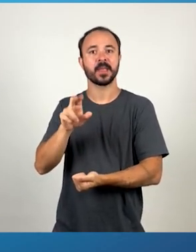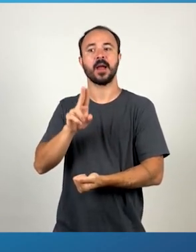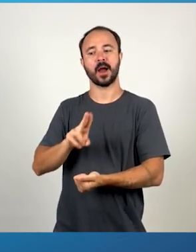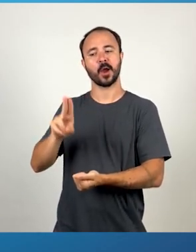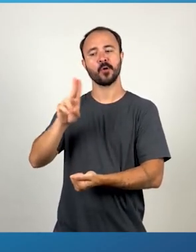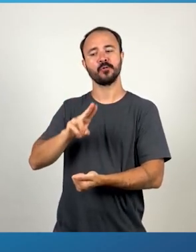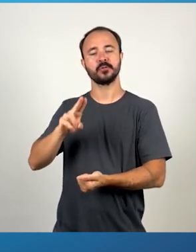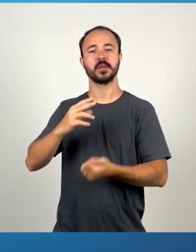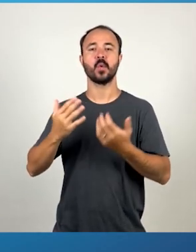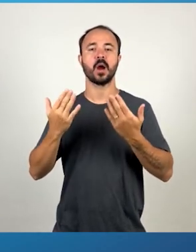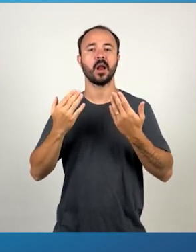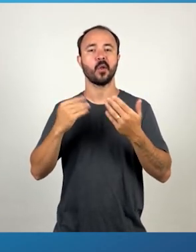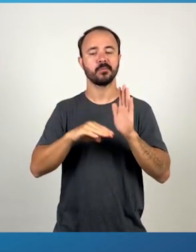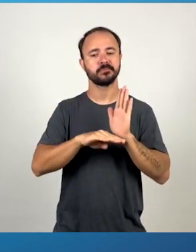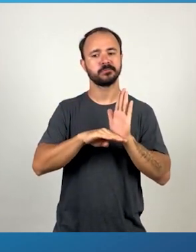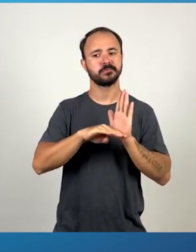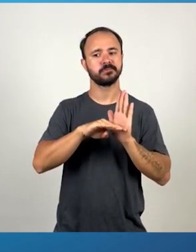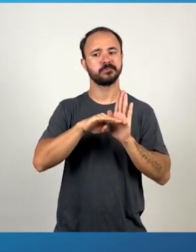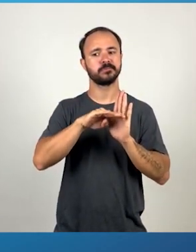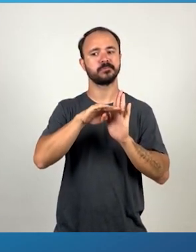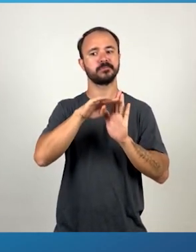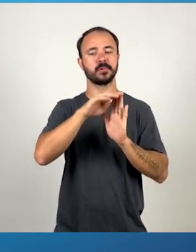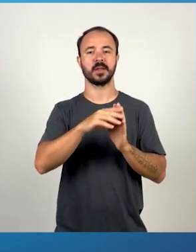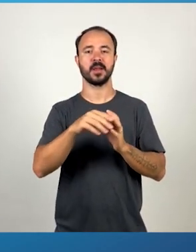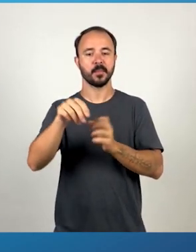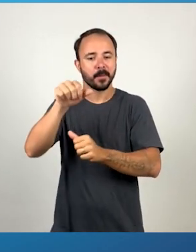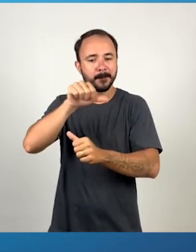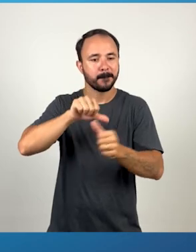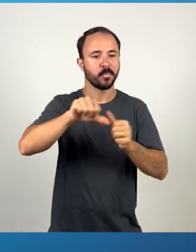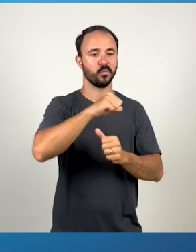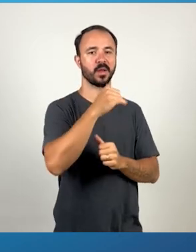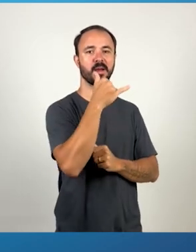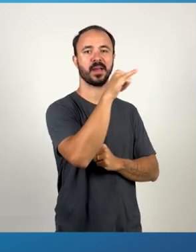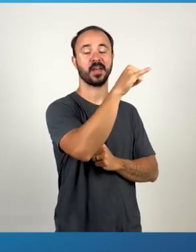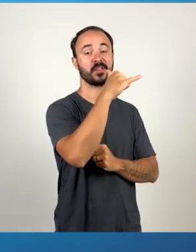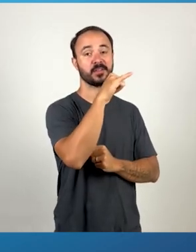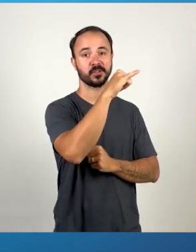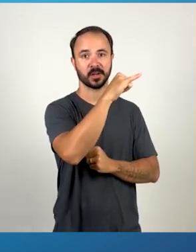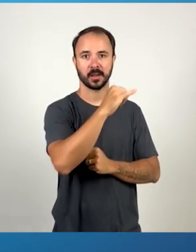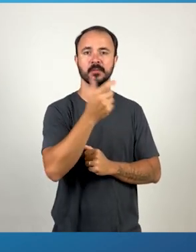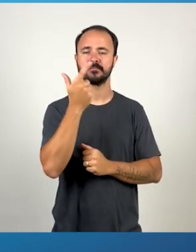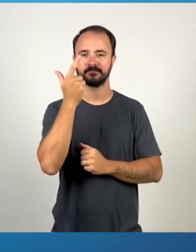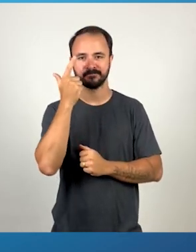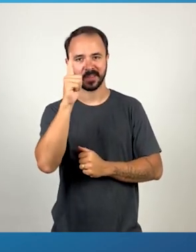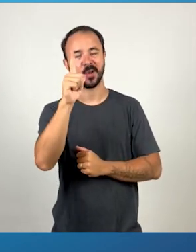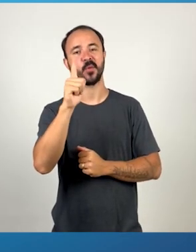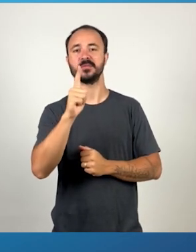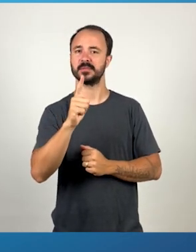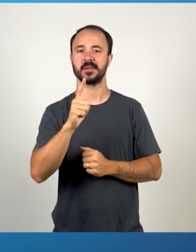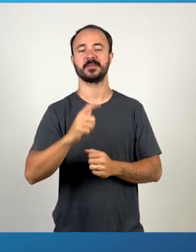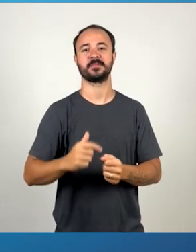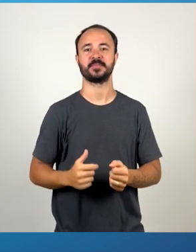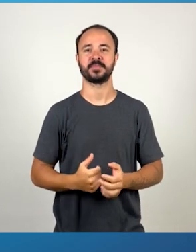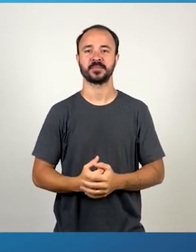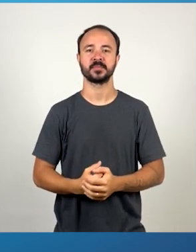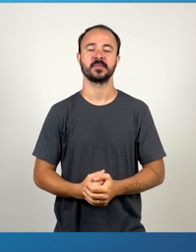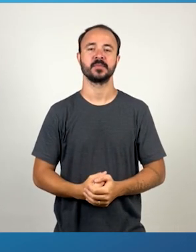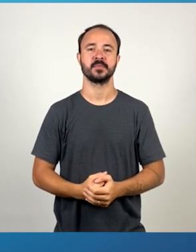geotérmicas onde o calor do interior da Terra será transformado em energia elétrica.